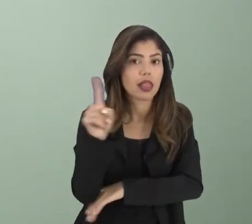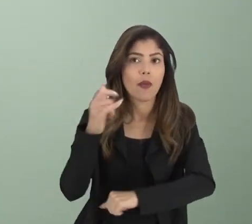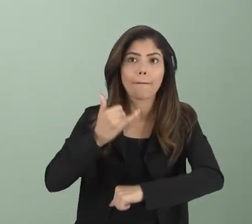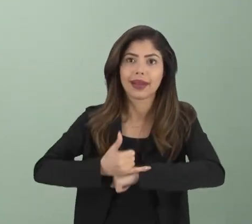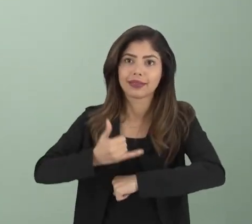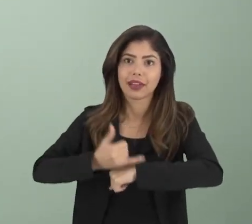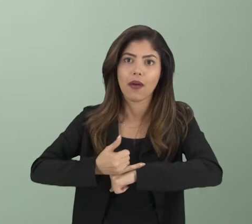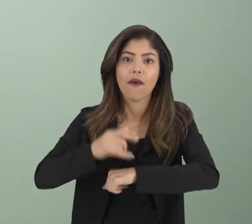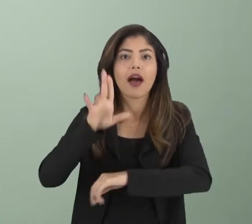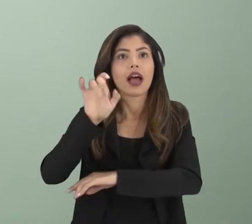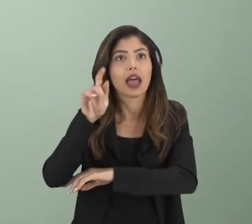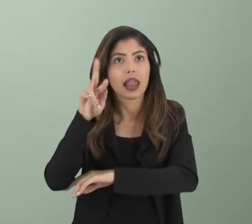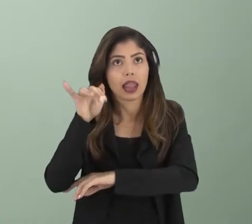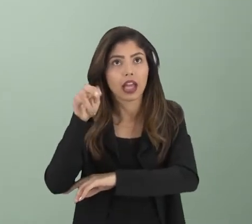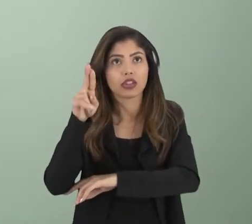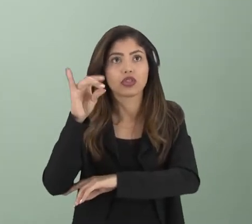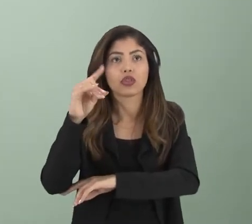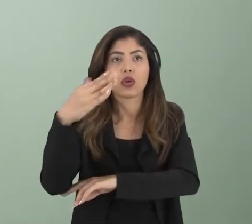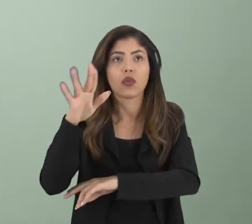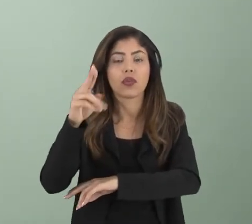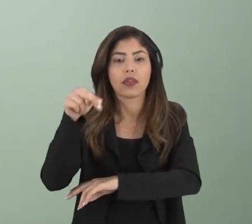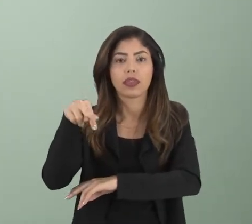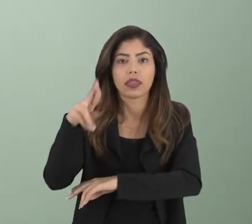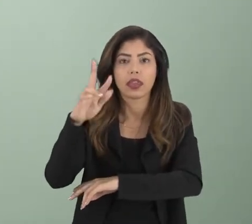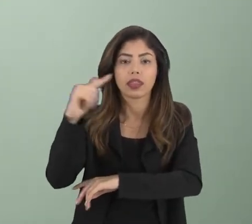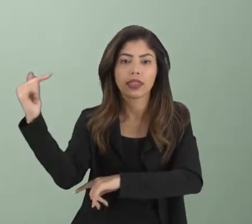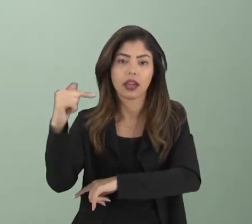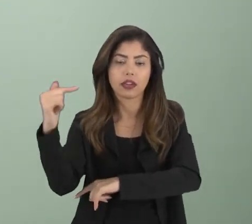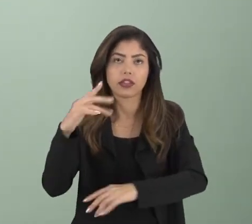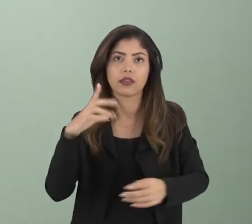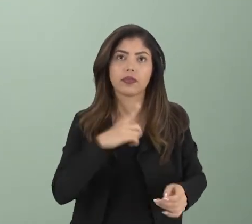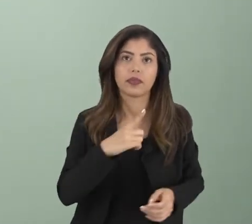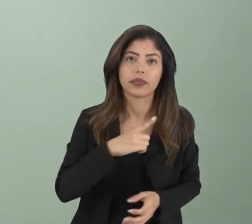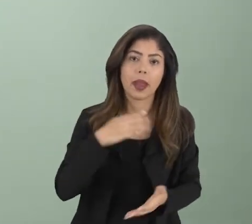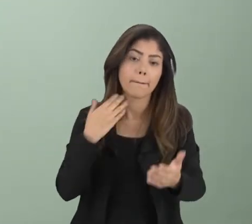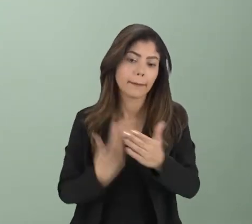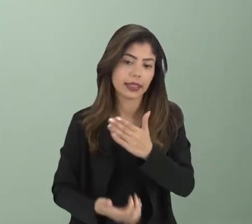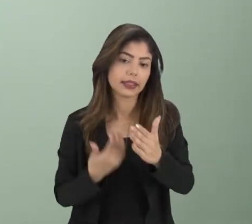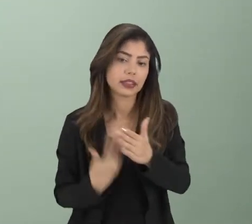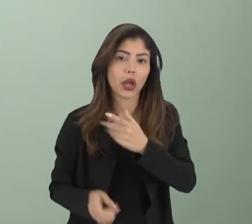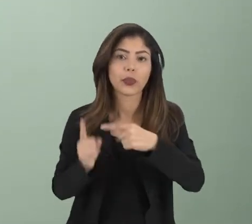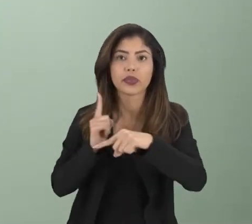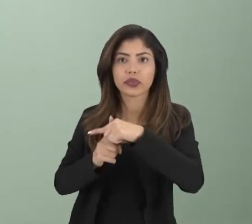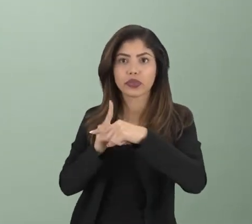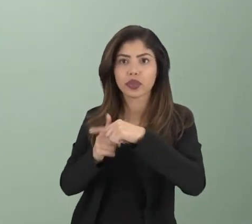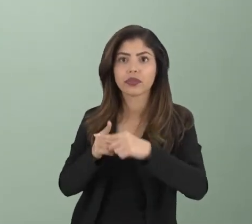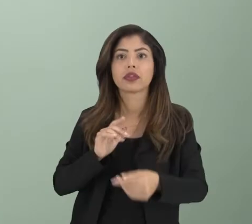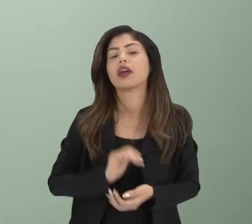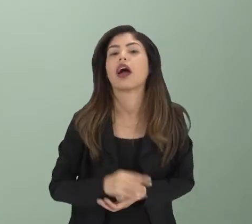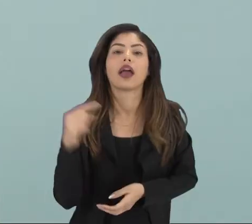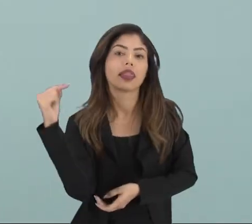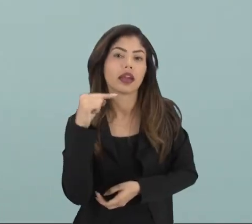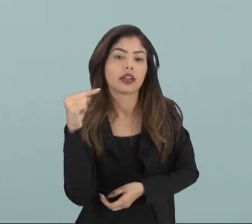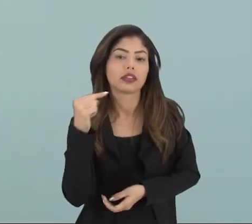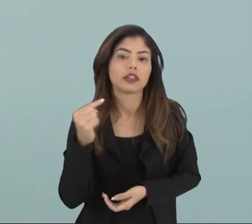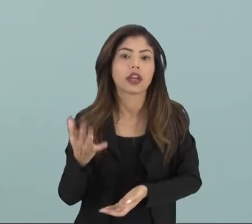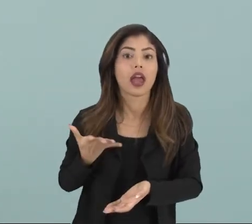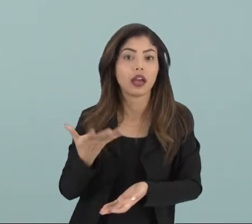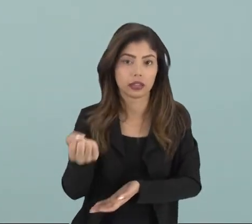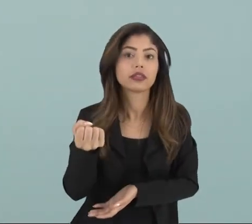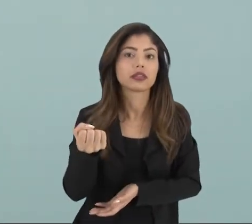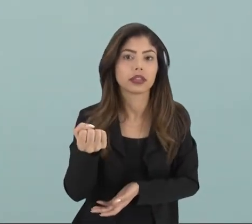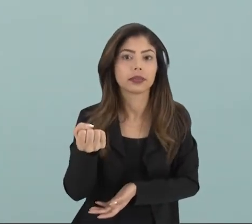são eletronegativos. Quem é eletropositivo tem tendência de perder elétrons, quem é eletronegativo tem tendência